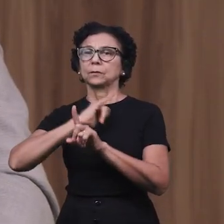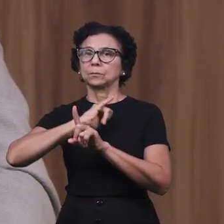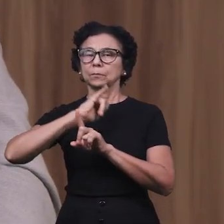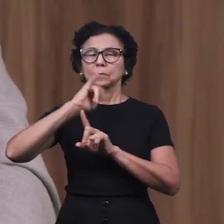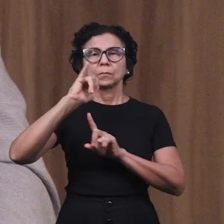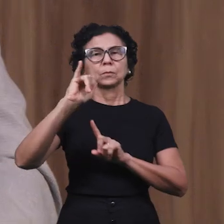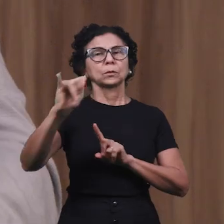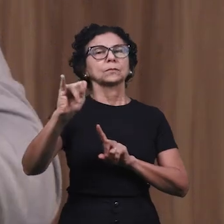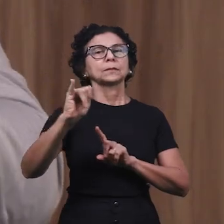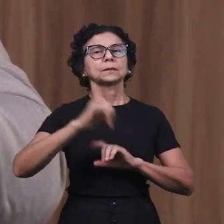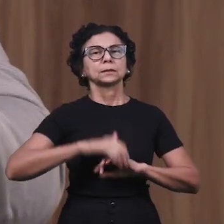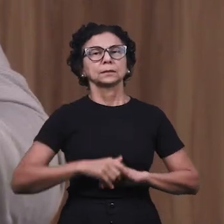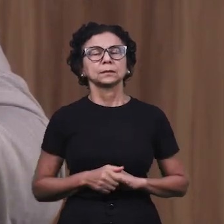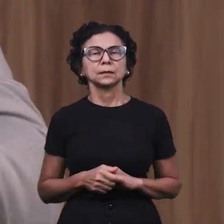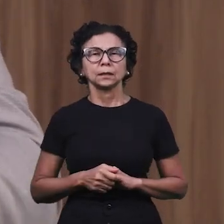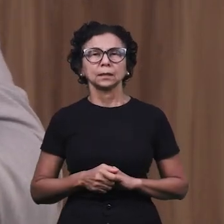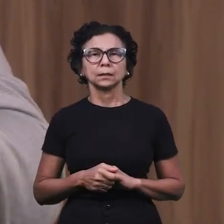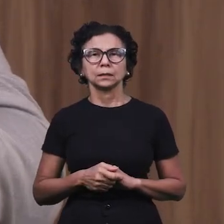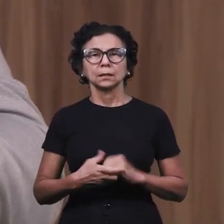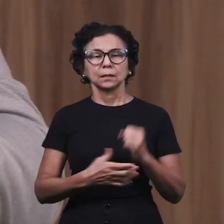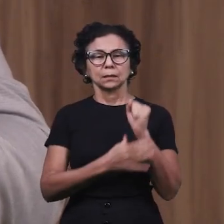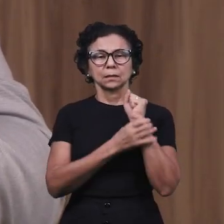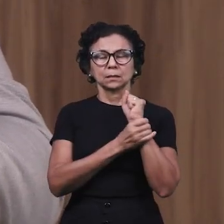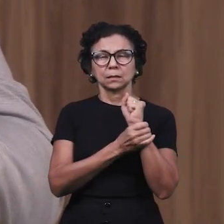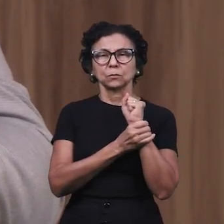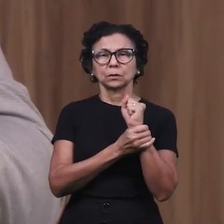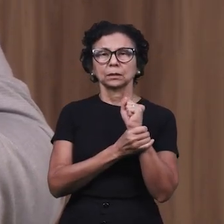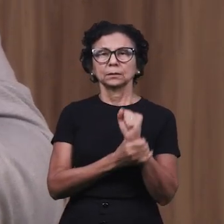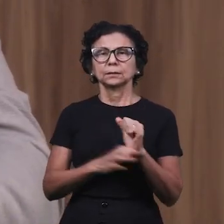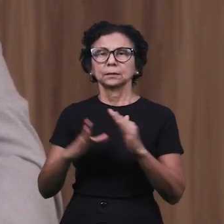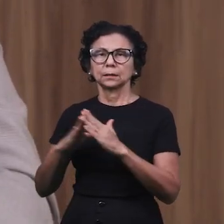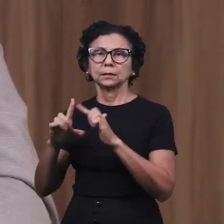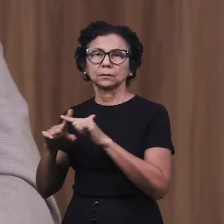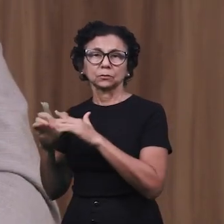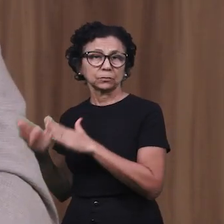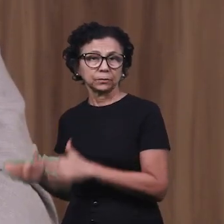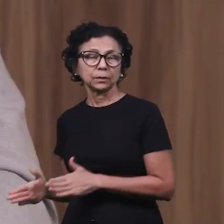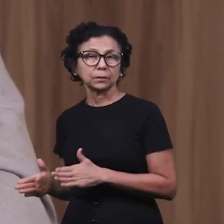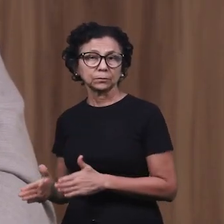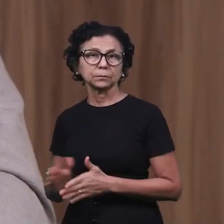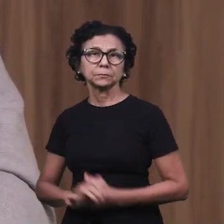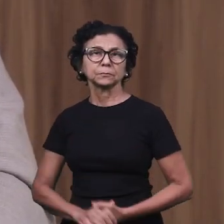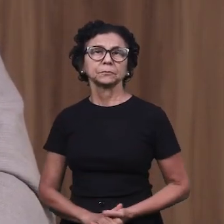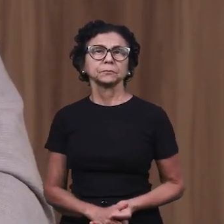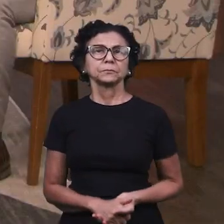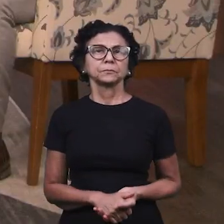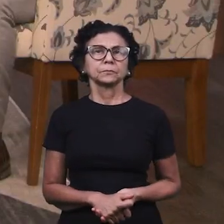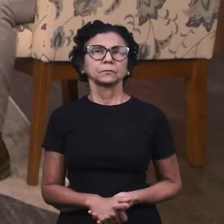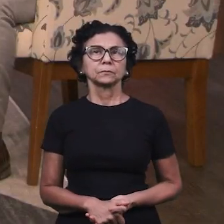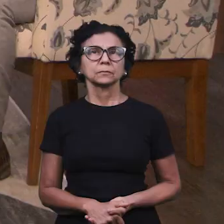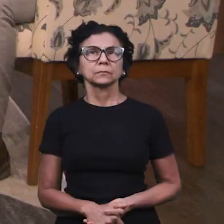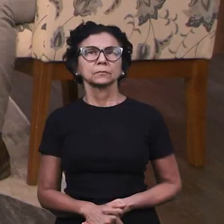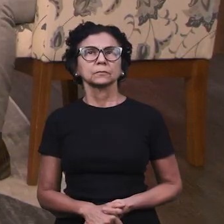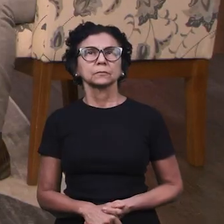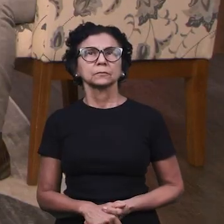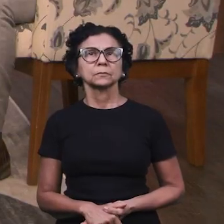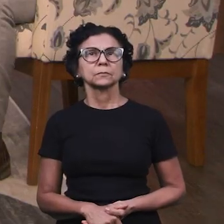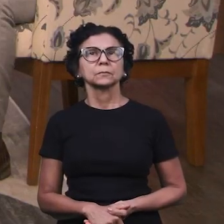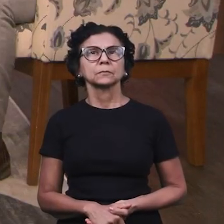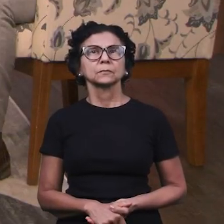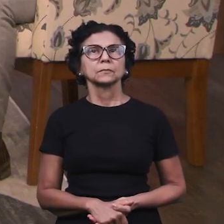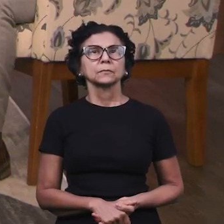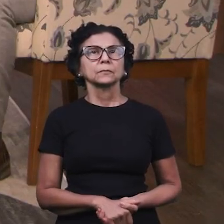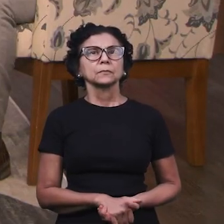tem nos mantido firmes, de pé, para a honra e glória do nome do Senhor. Não é isso, Pastor, eu acho importante essa